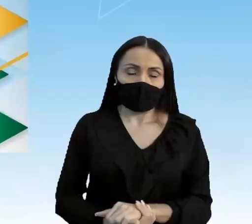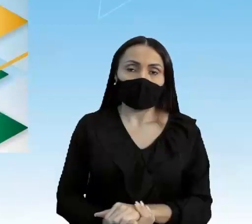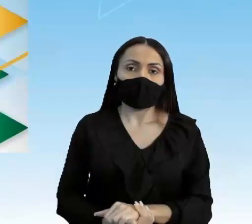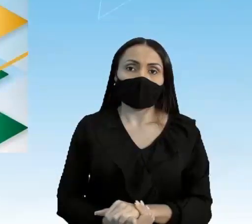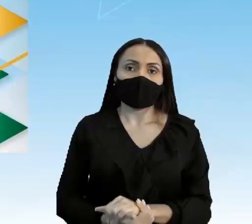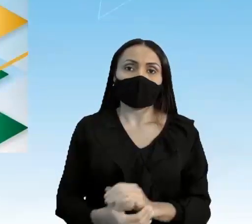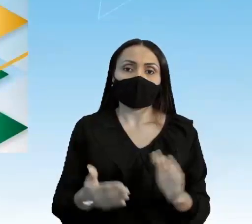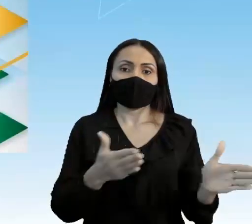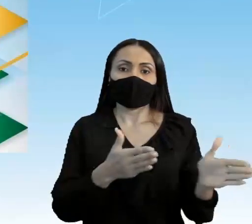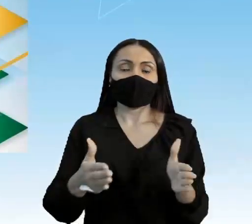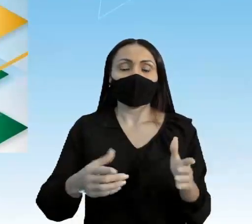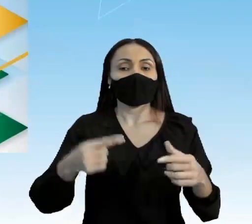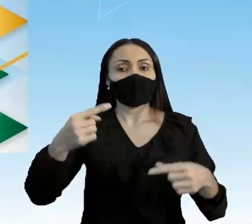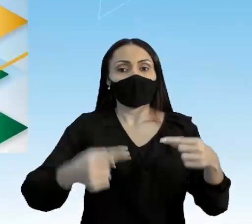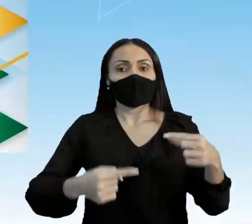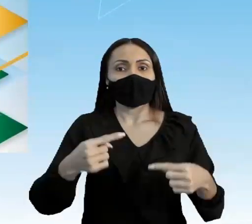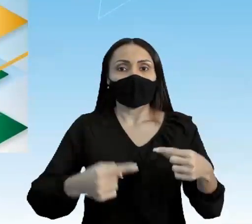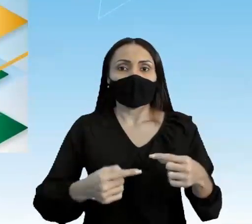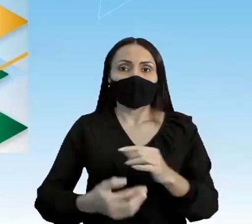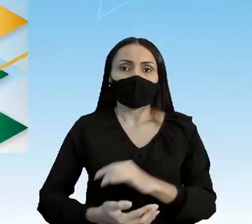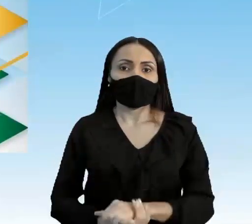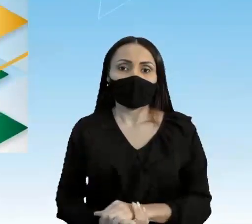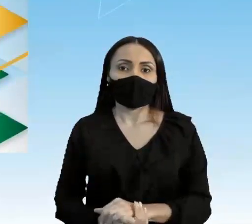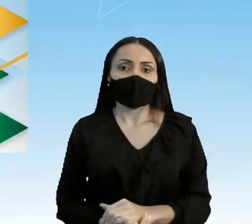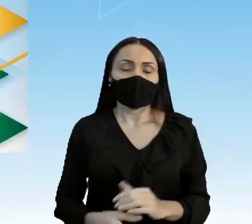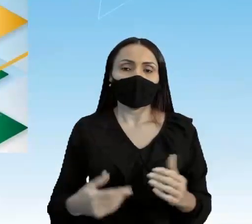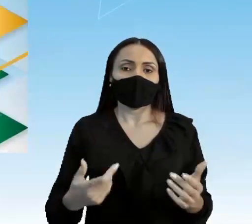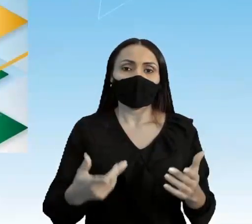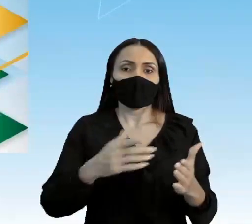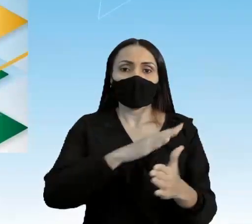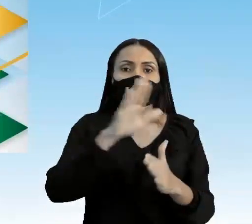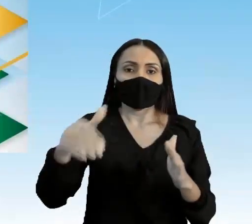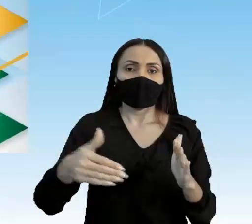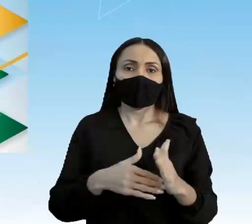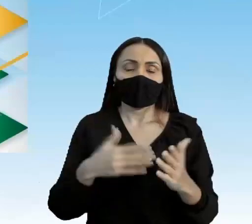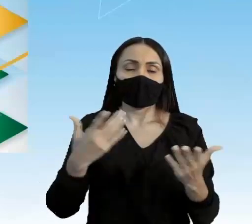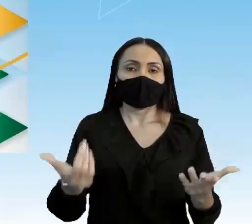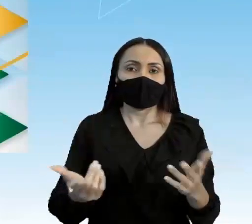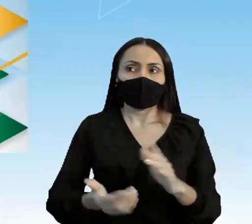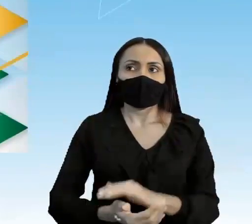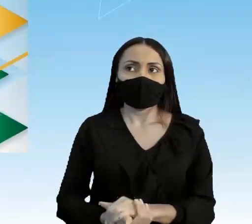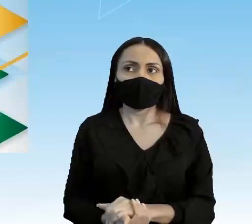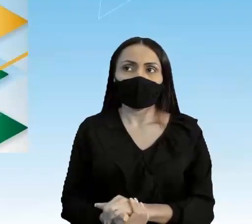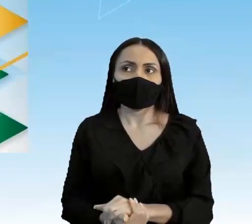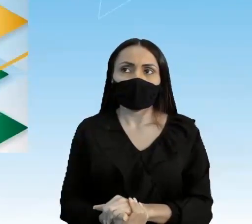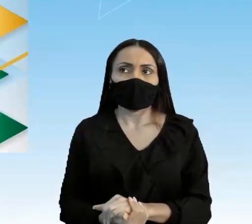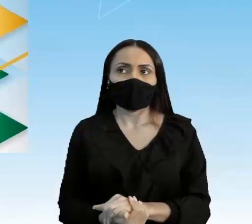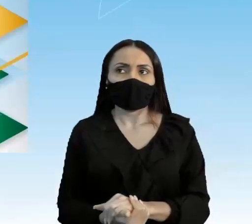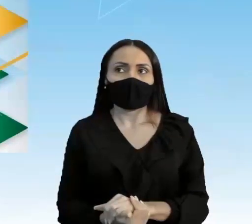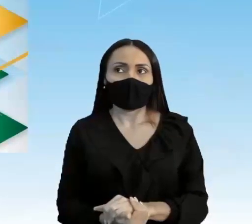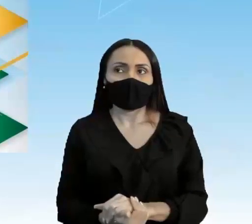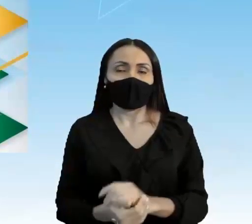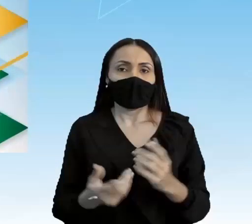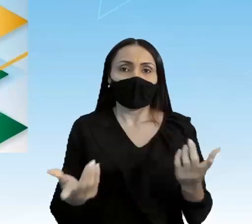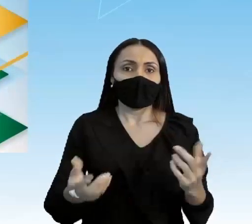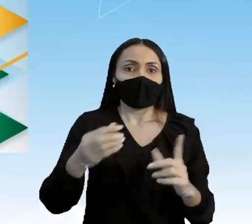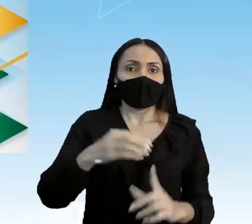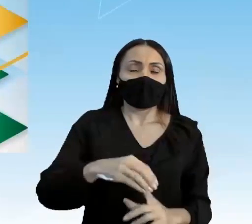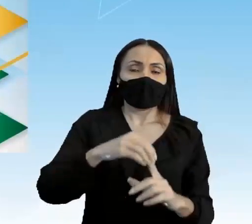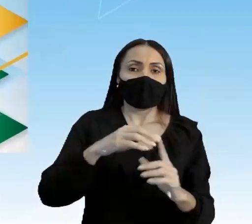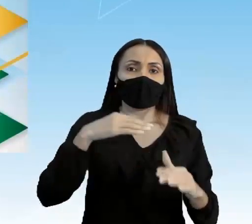dependência política beneficiou, sobretudo, os crioulos, que lideraram o processo